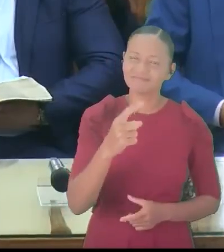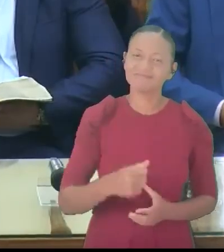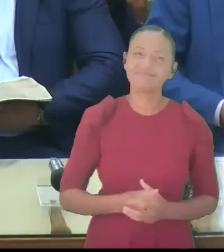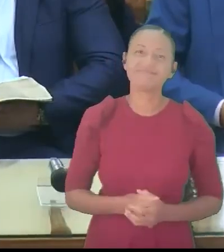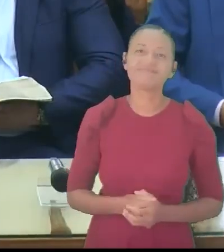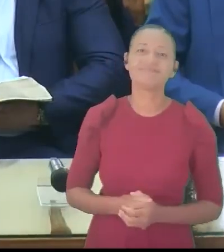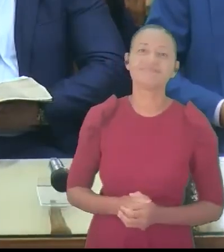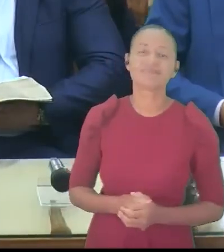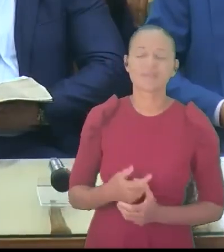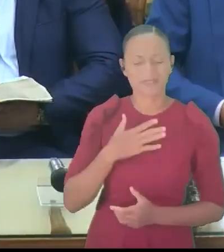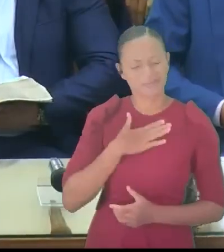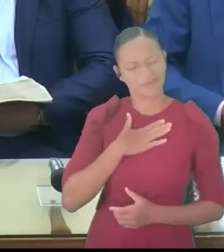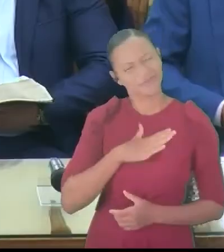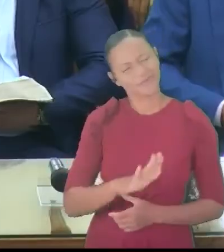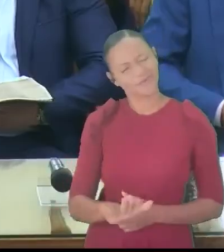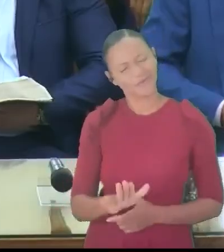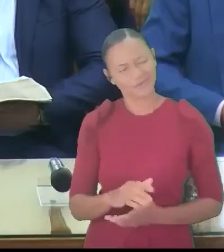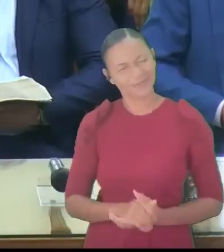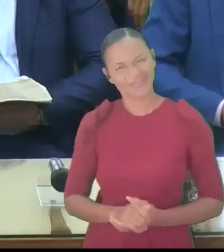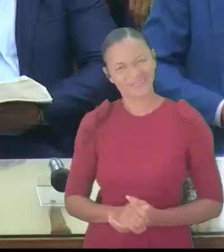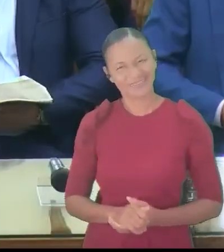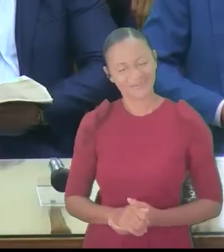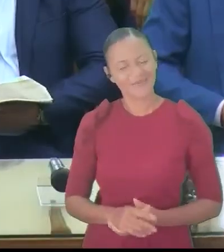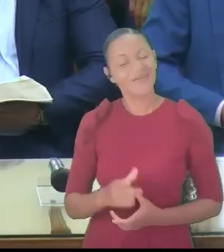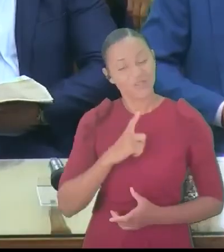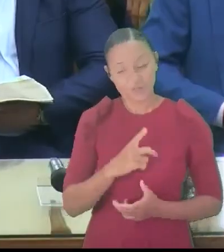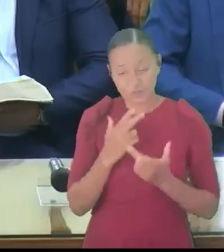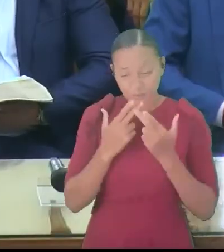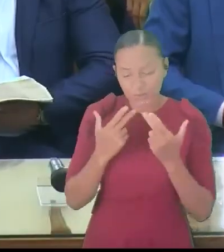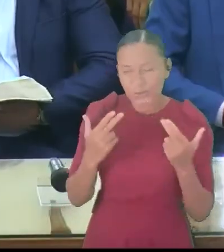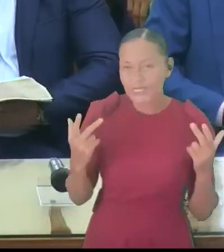Parece que vocês não gostam de notícia boa. Eu tenho uma notícia boa para dar a vocês.